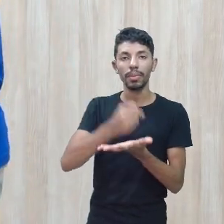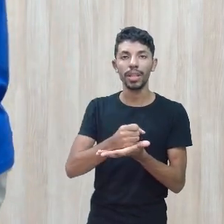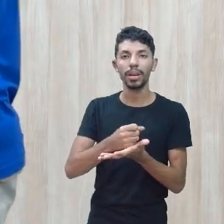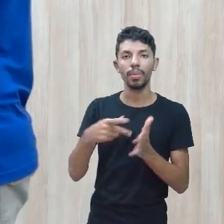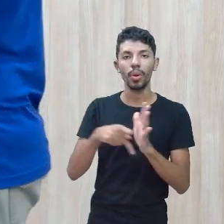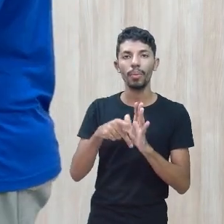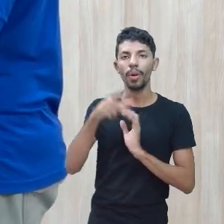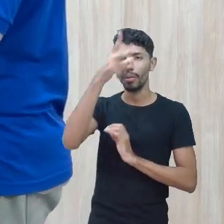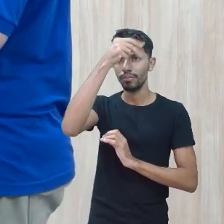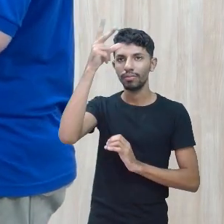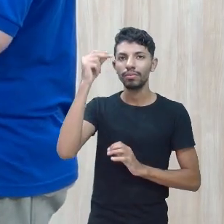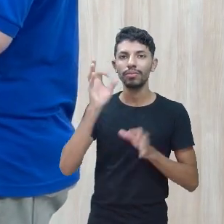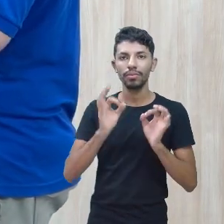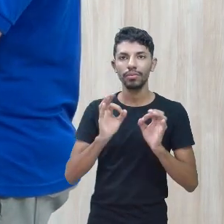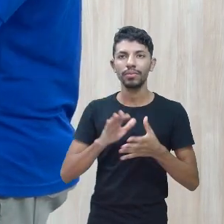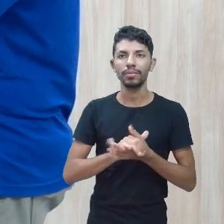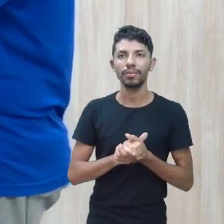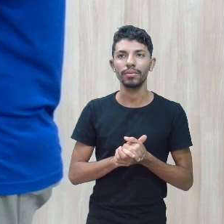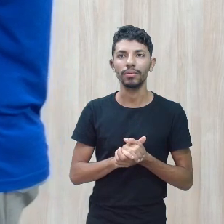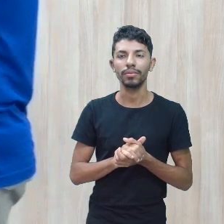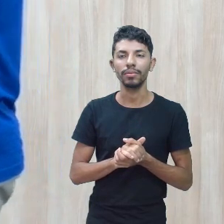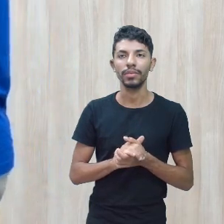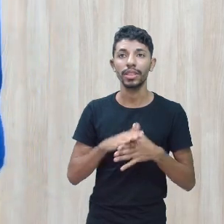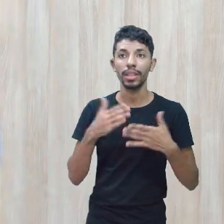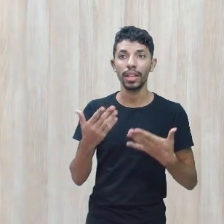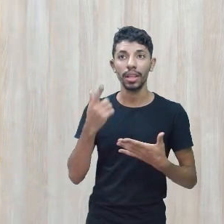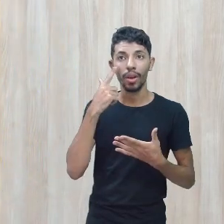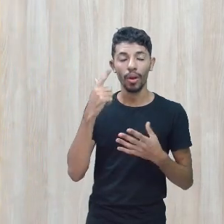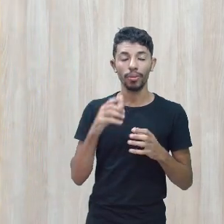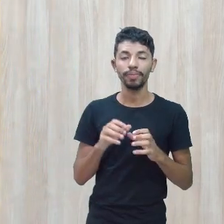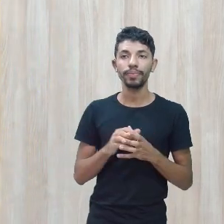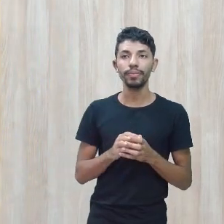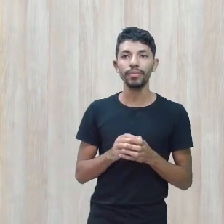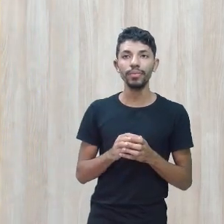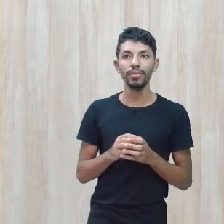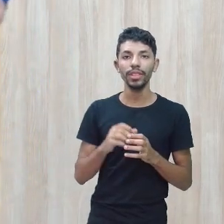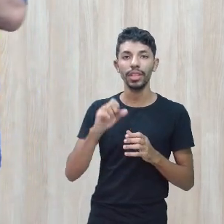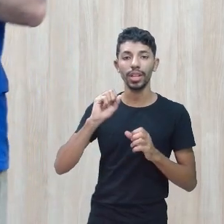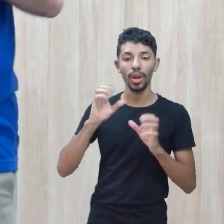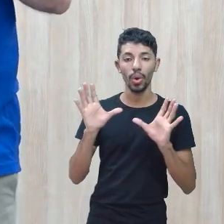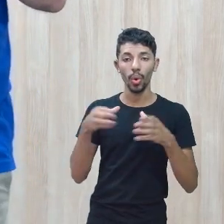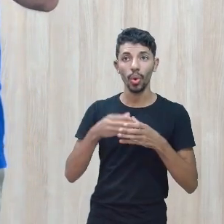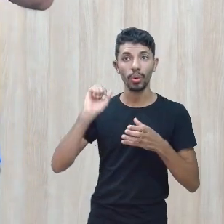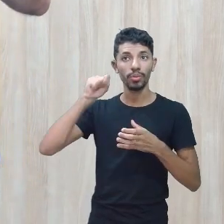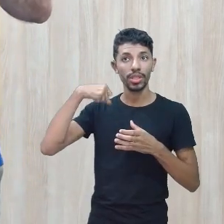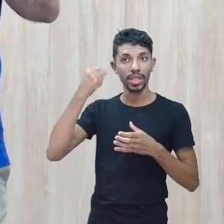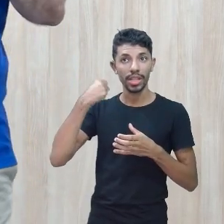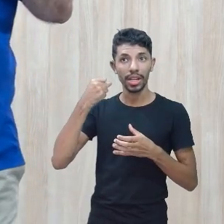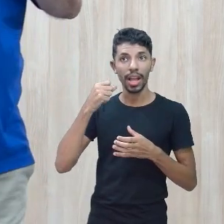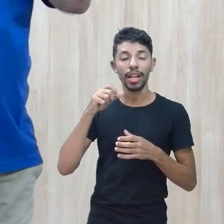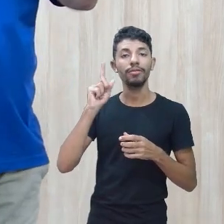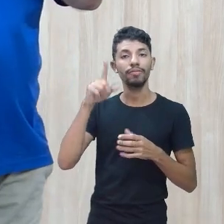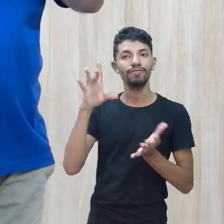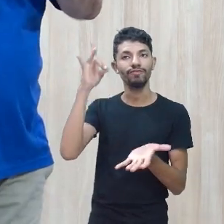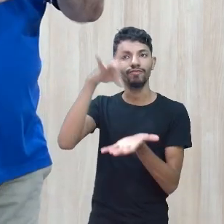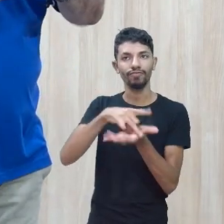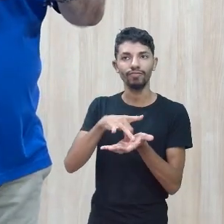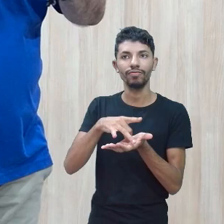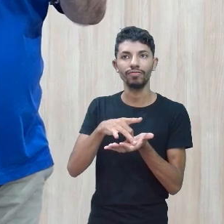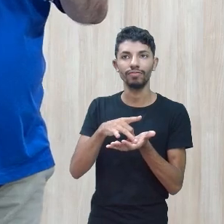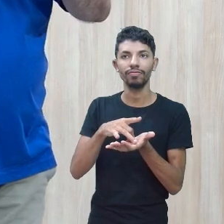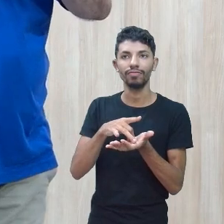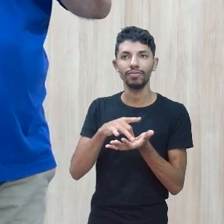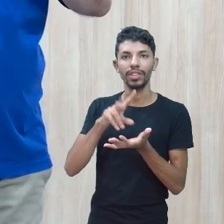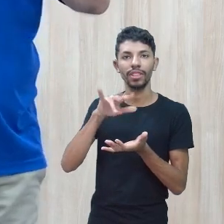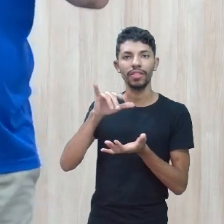edis. O Senado, né, ele se torna aqui vitalício, ou seja, o senador, ele assumiu o cargo